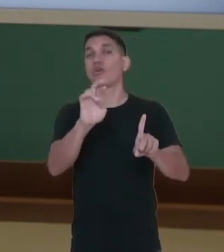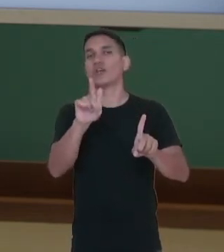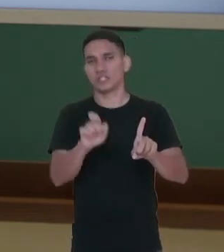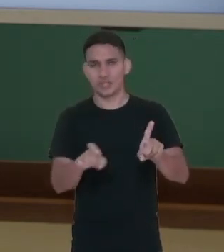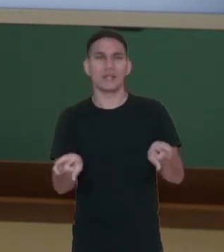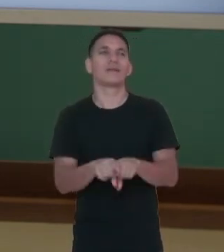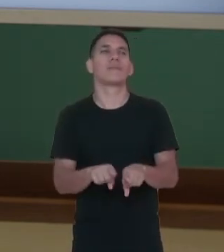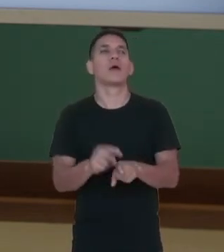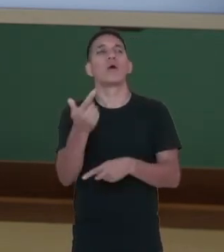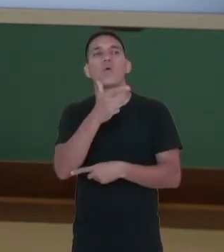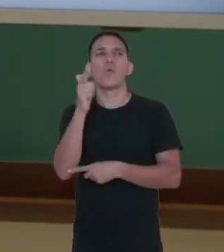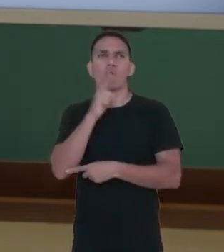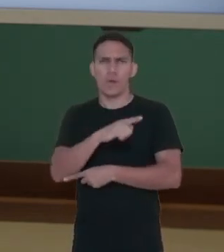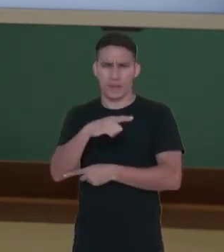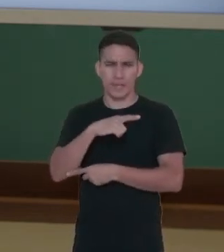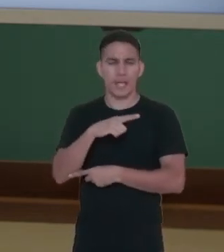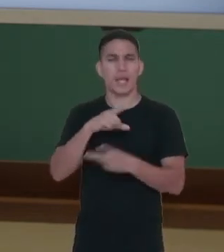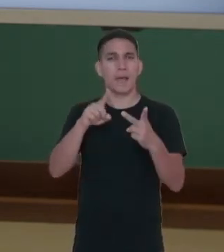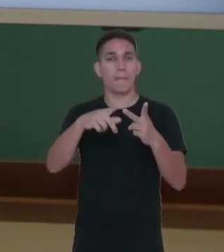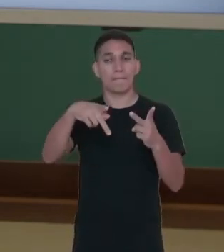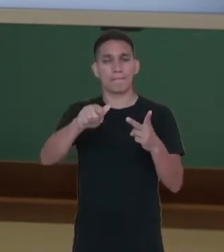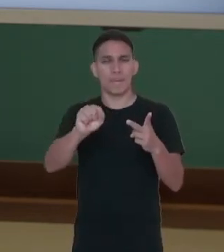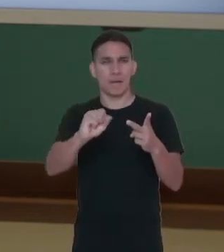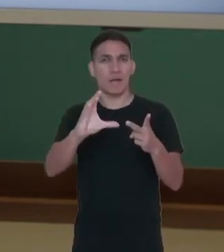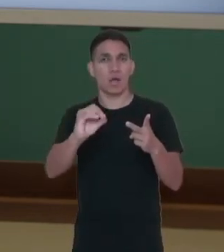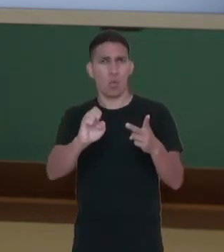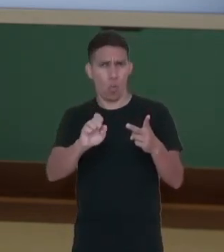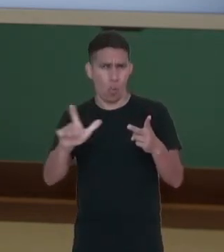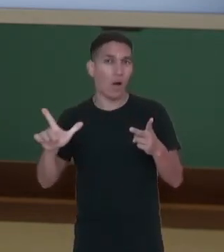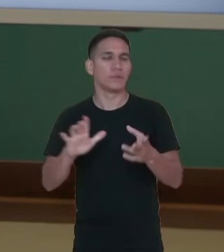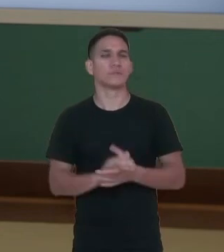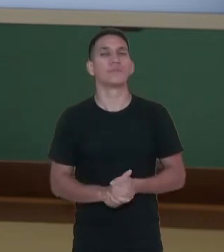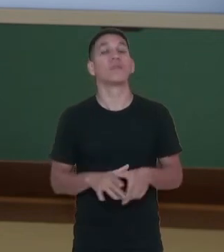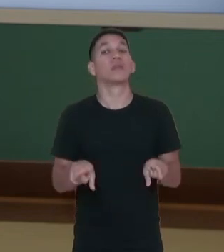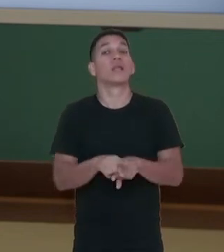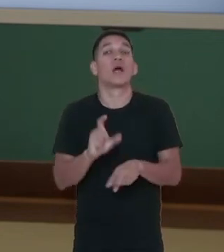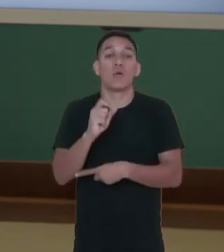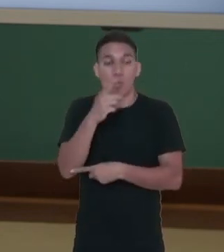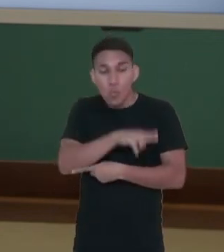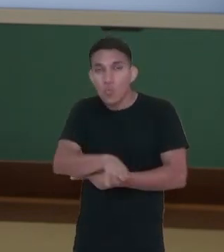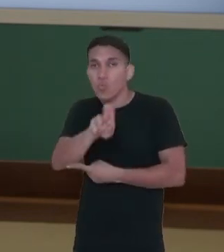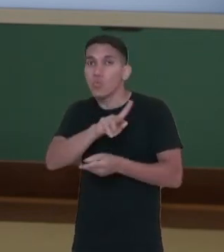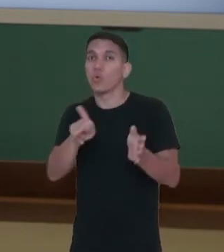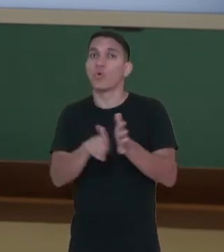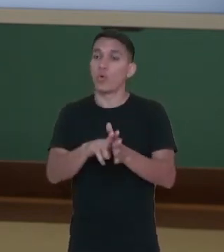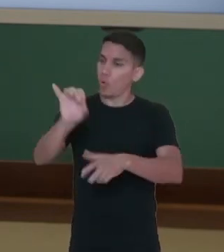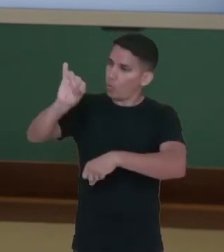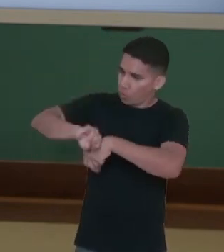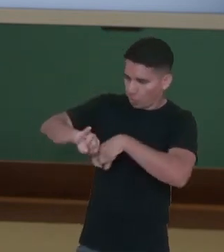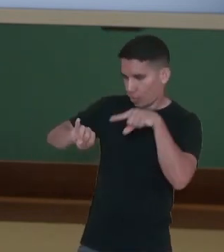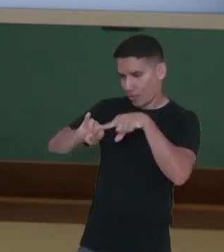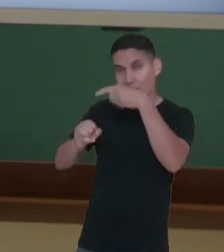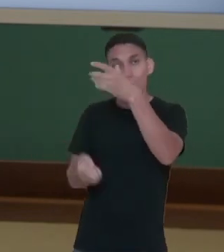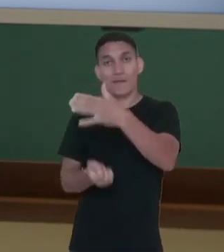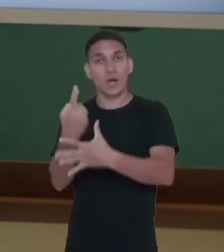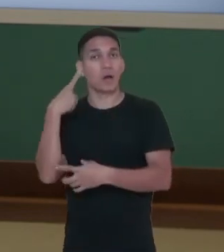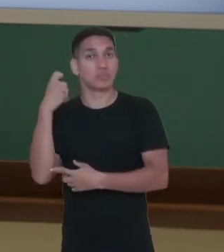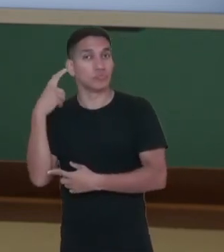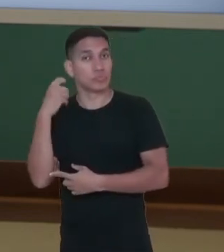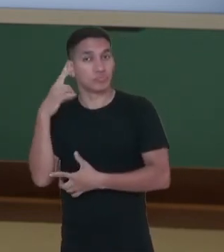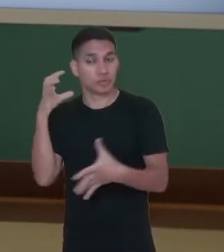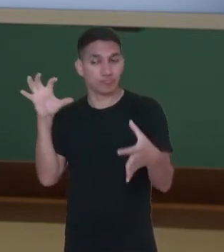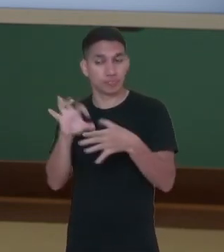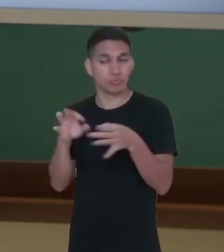Hermeto Pascoal. Você já ouviu falar do músico Hermeto Pascoal, que utiliza objetos para produzir sonoridades